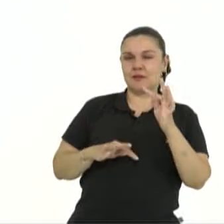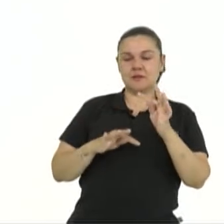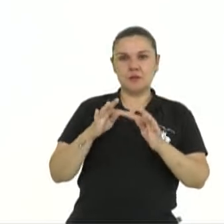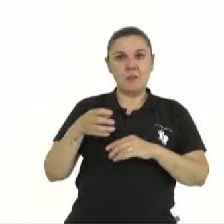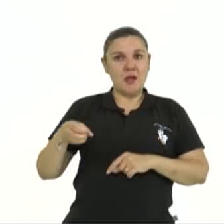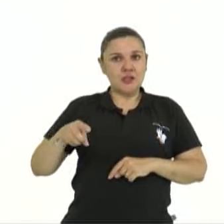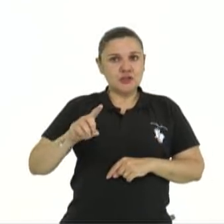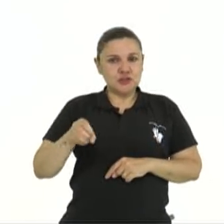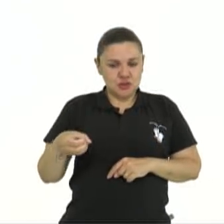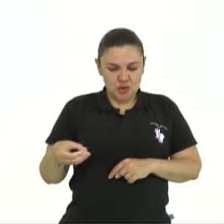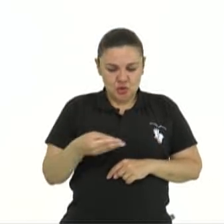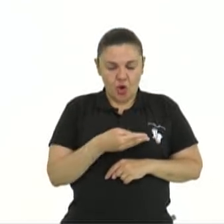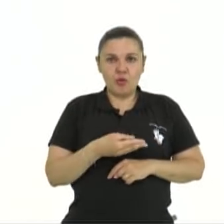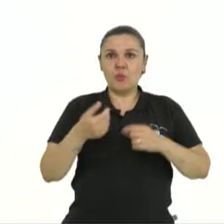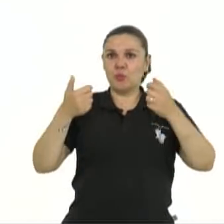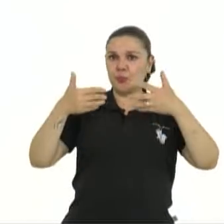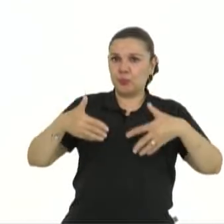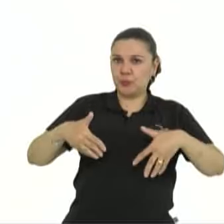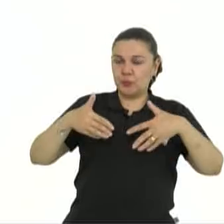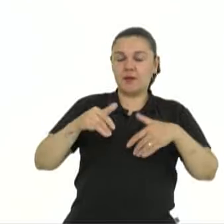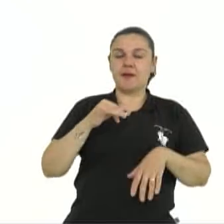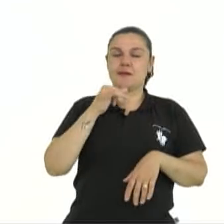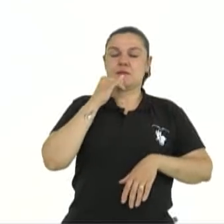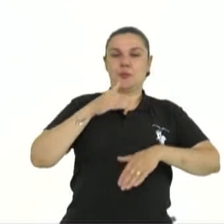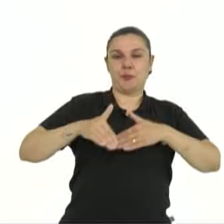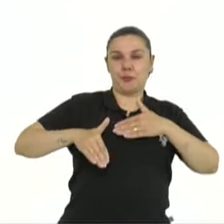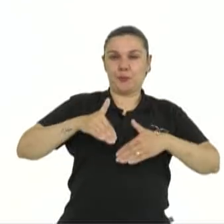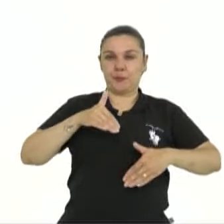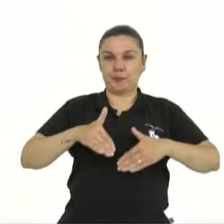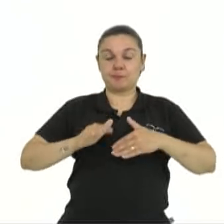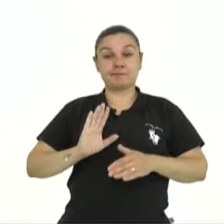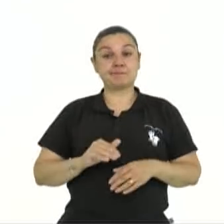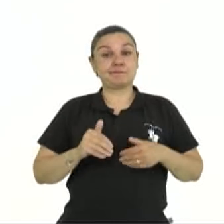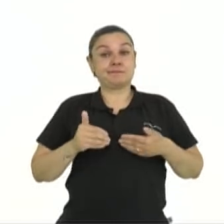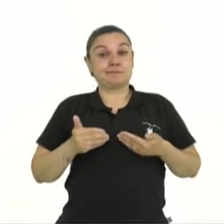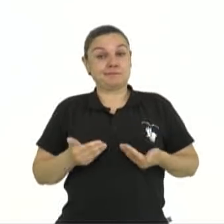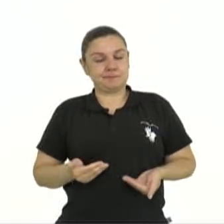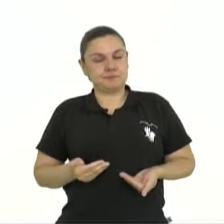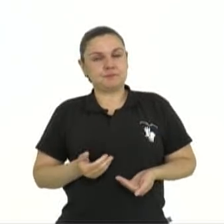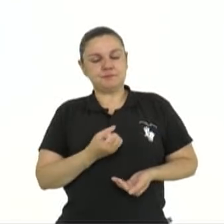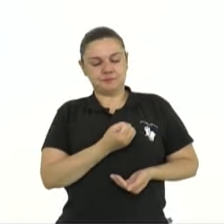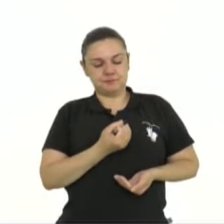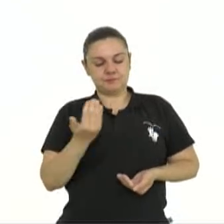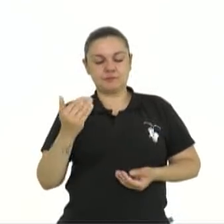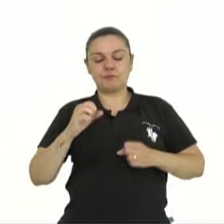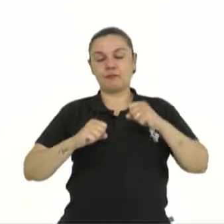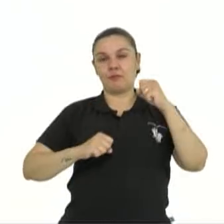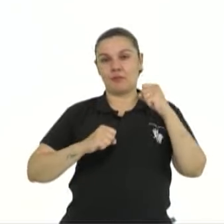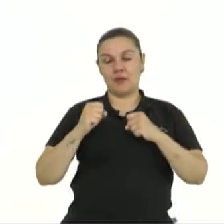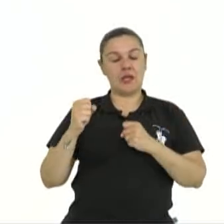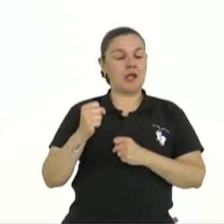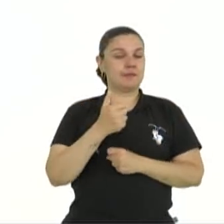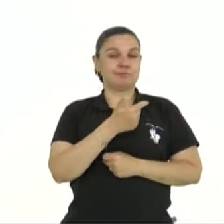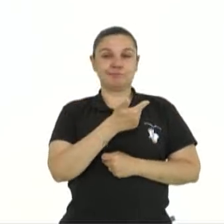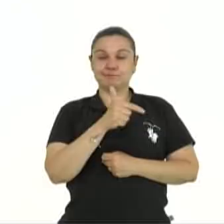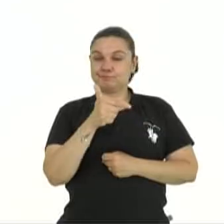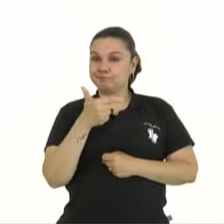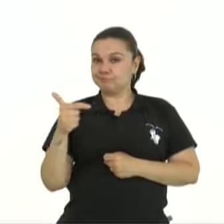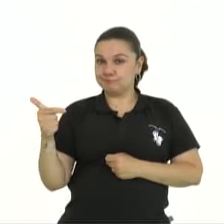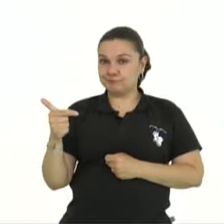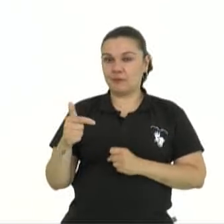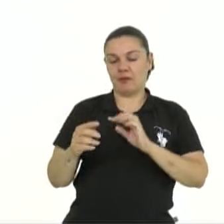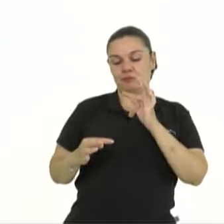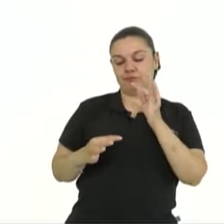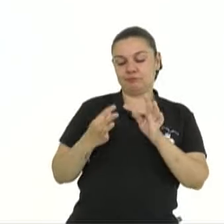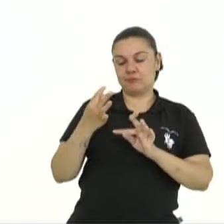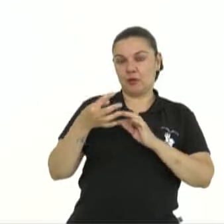tecnologias cada vez mais sofisticadas como os robôs. No entanto, algumas indústrias não possuem